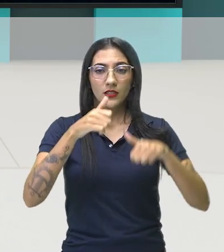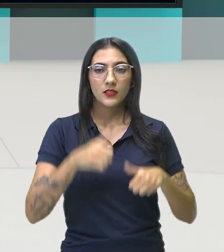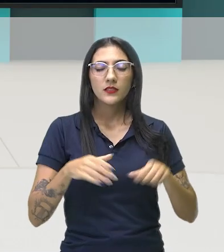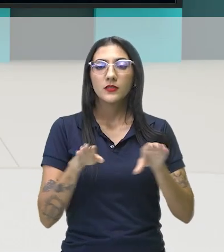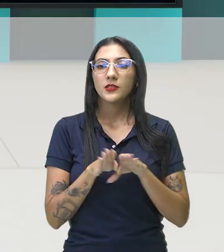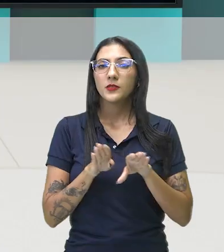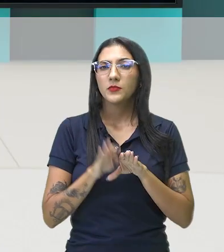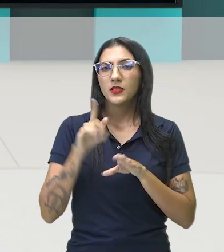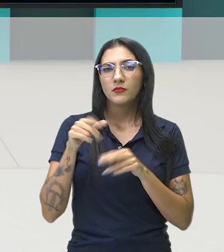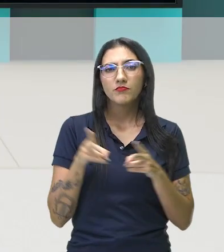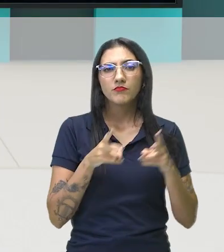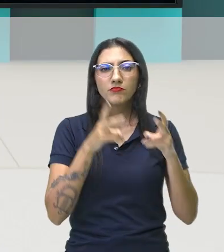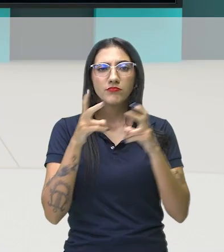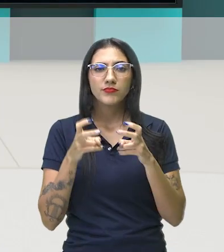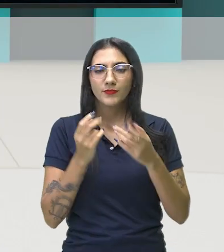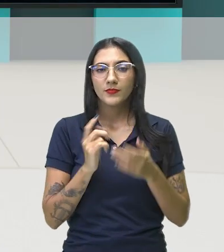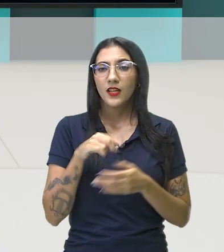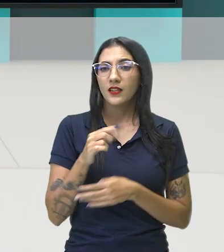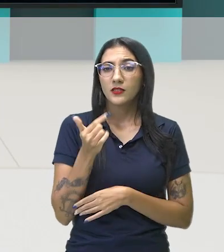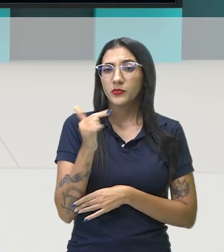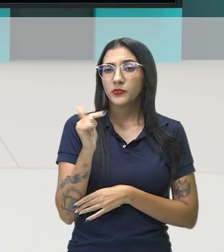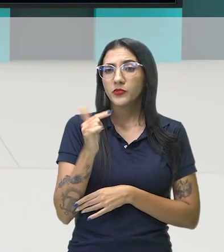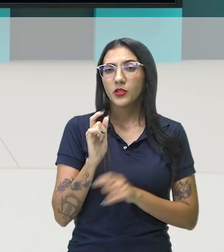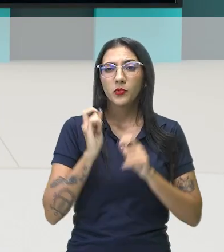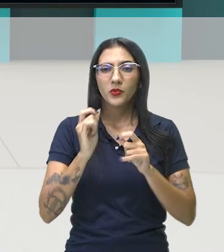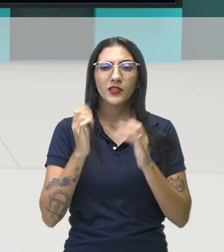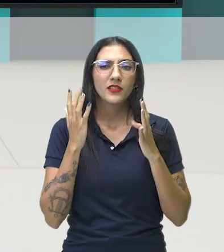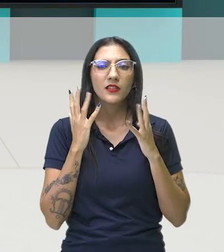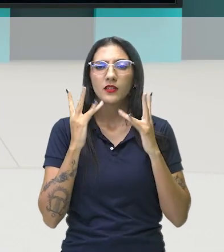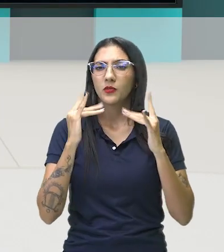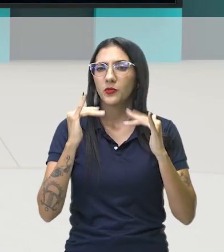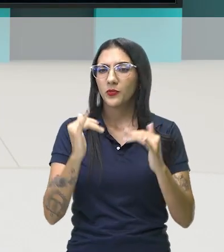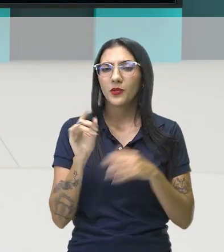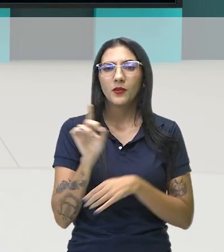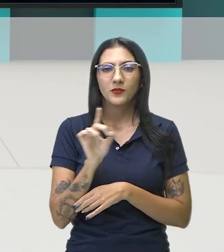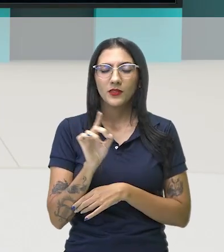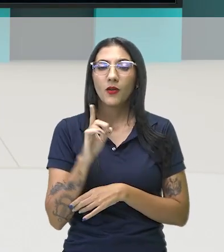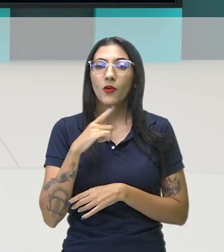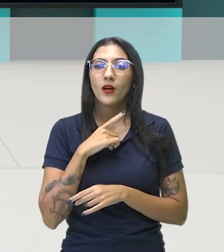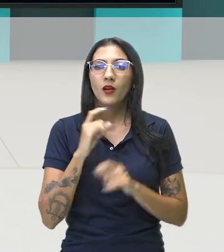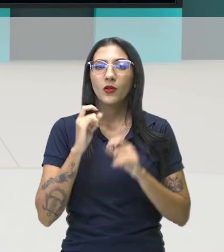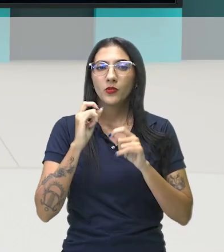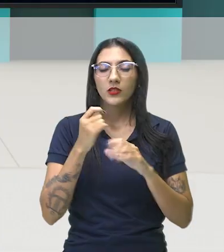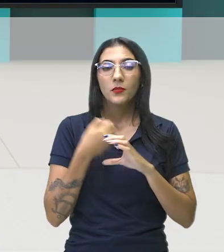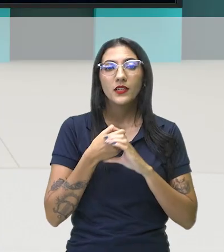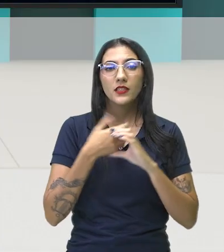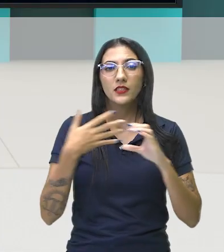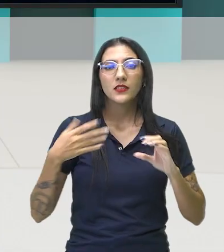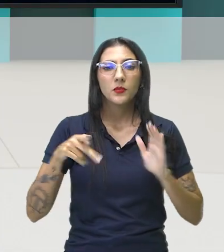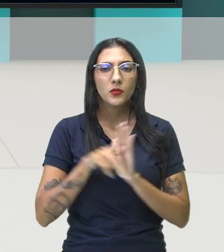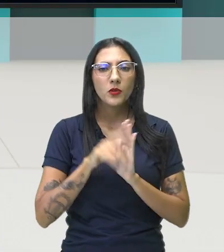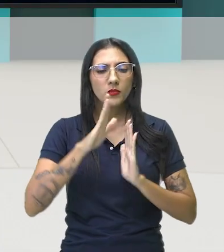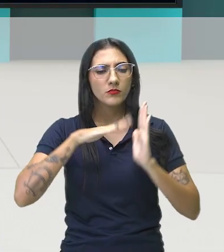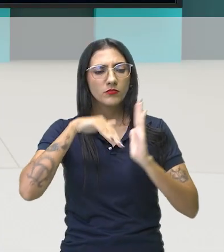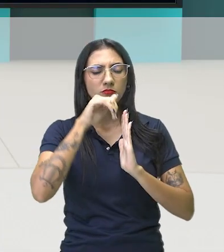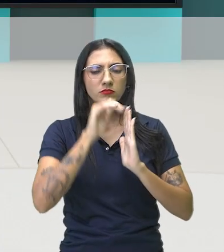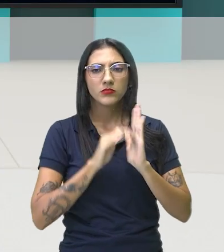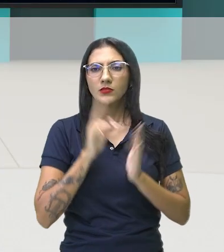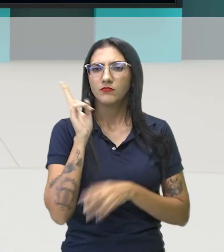também não retrata uma obra naturalista, e sim é uma obra que foi